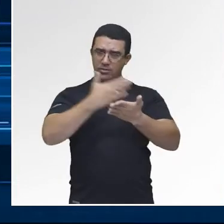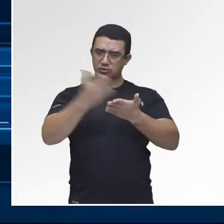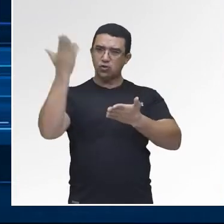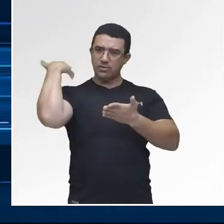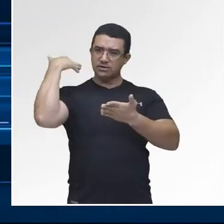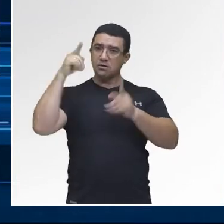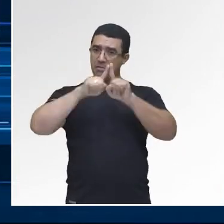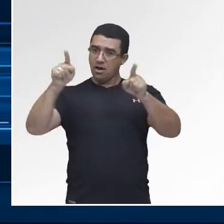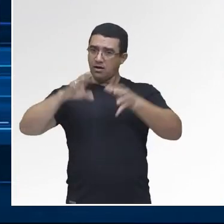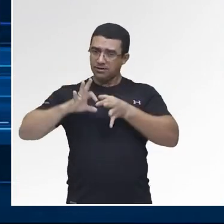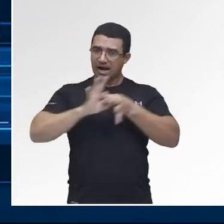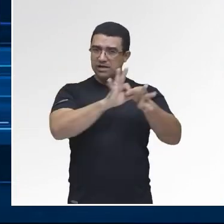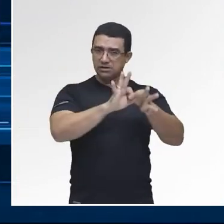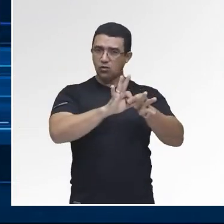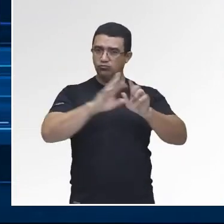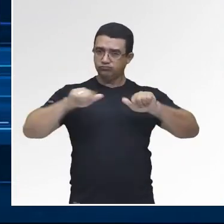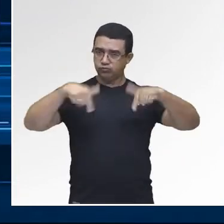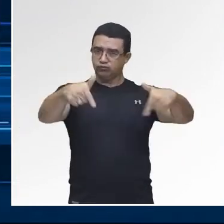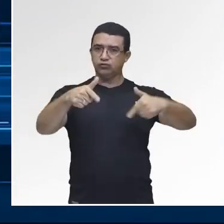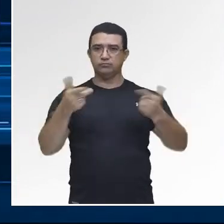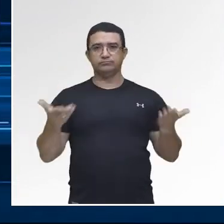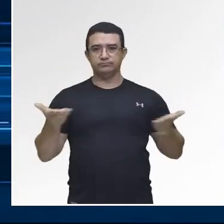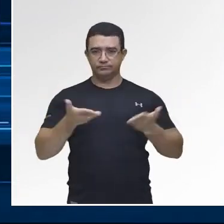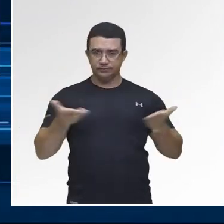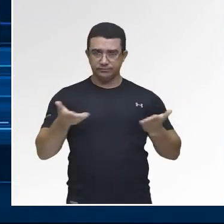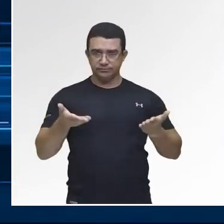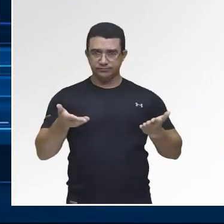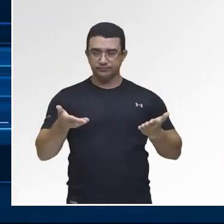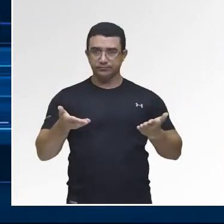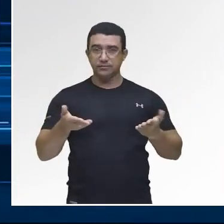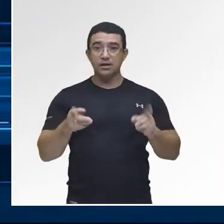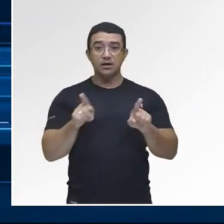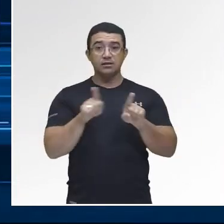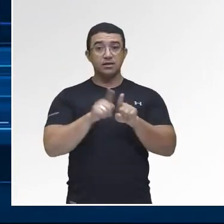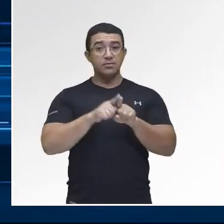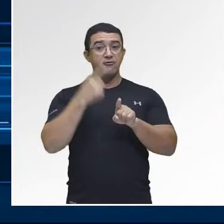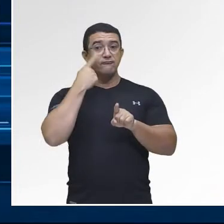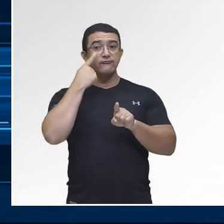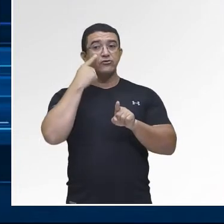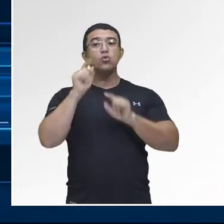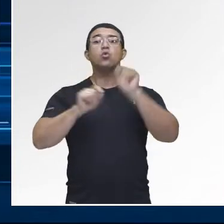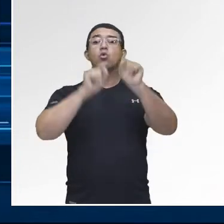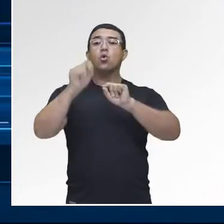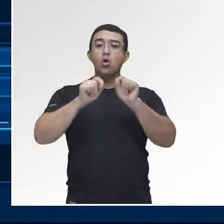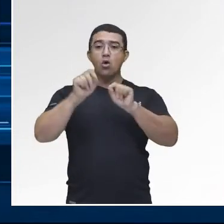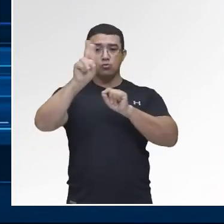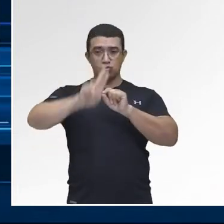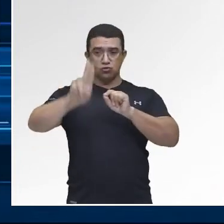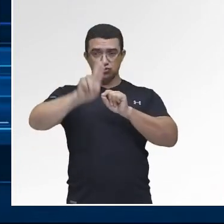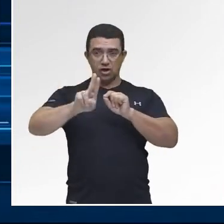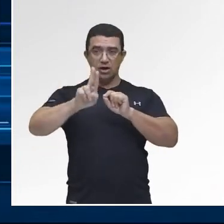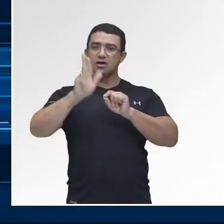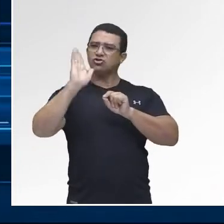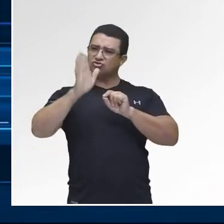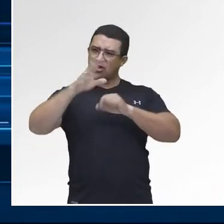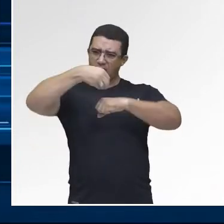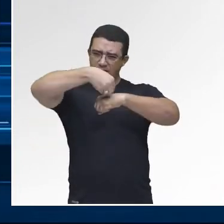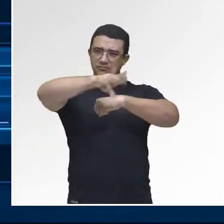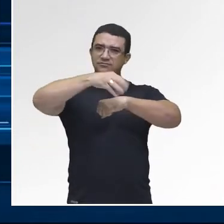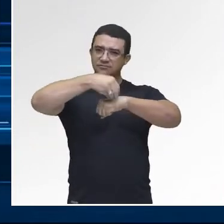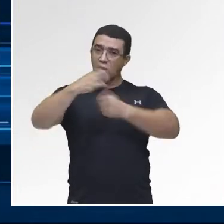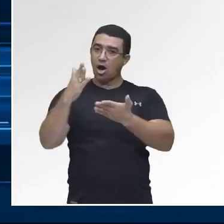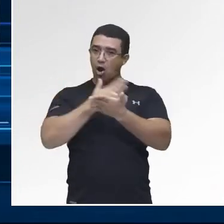com o presente, tá? E nós vimos aí quais situações eu utilizo e já tivemos uma boa dica, né? Qual